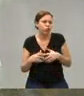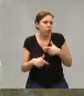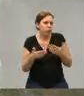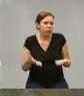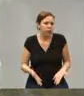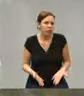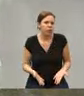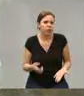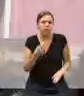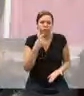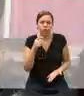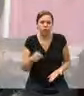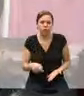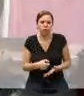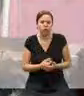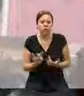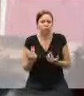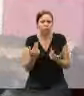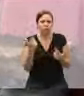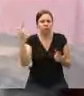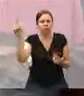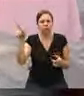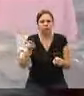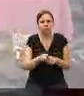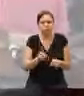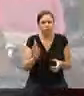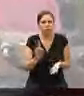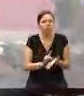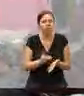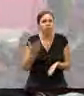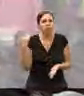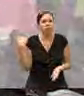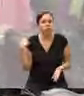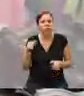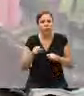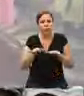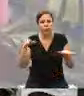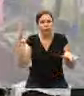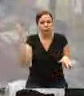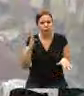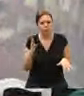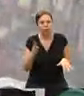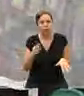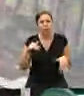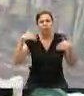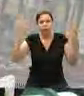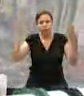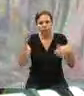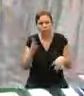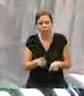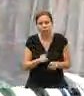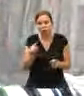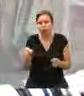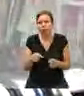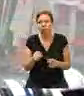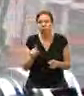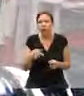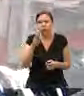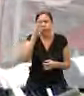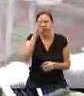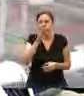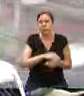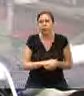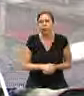Esse bazar de Campinas, assim como outros que já existem espalhados no Brasil e até fora do Brasil, o objetivo